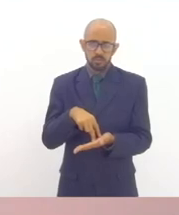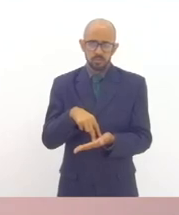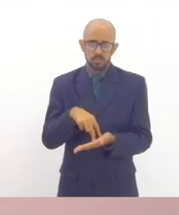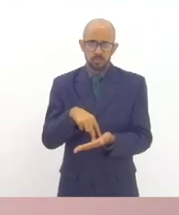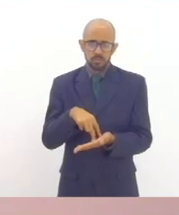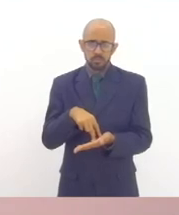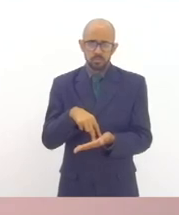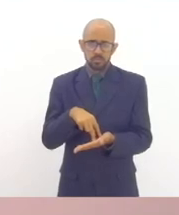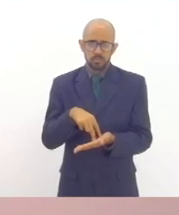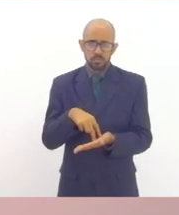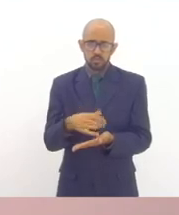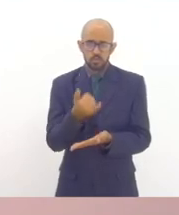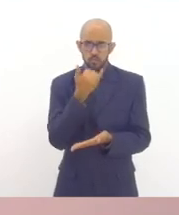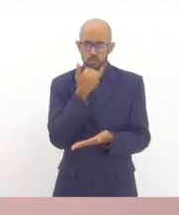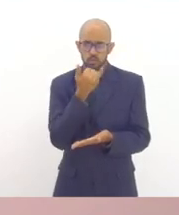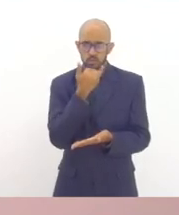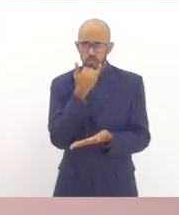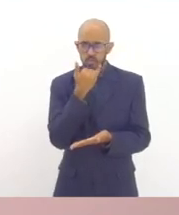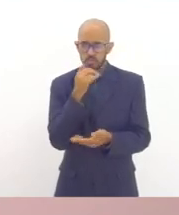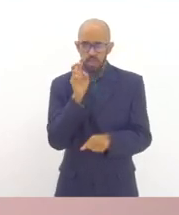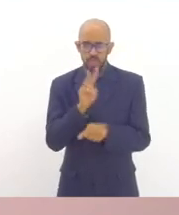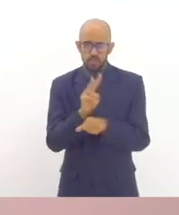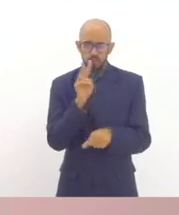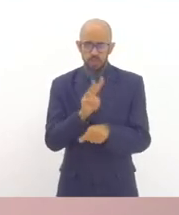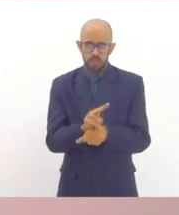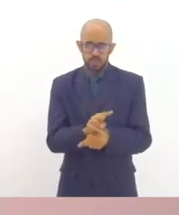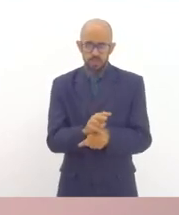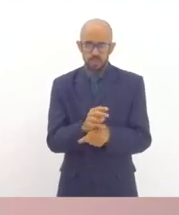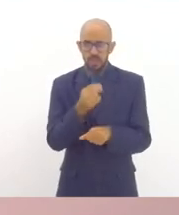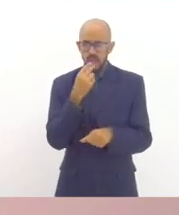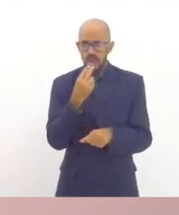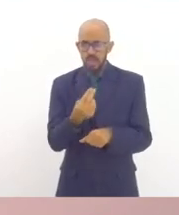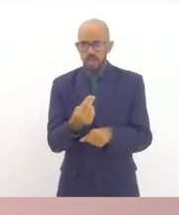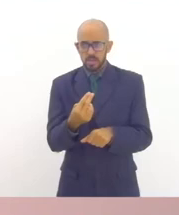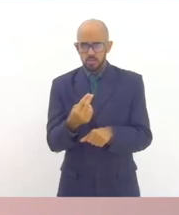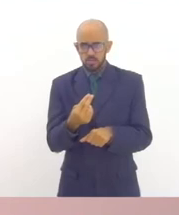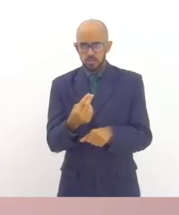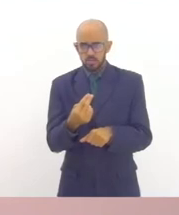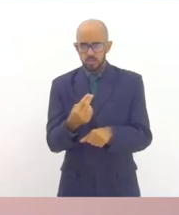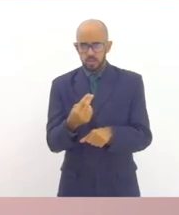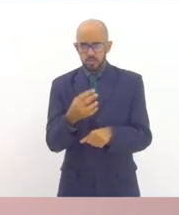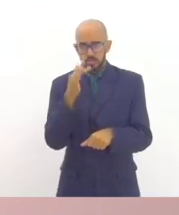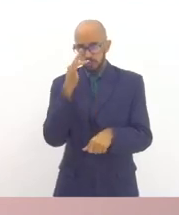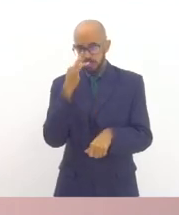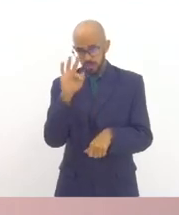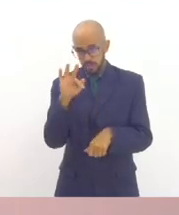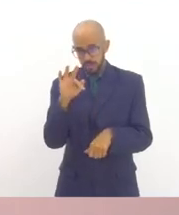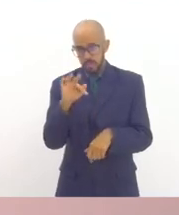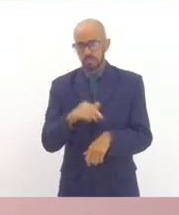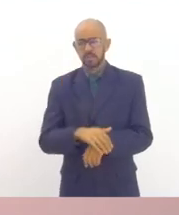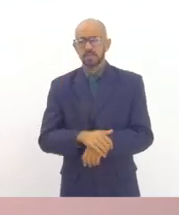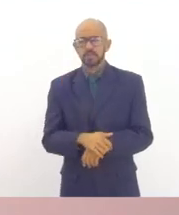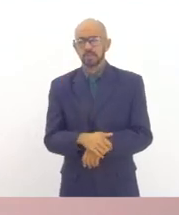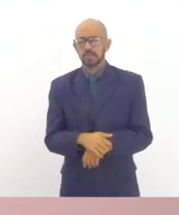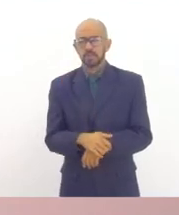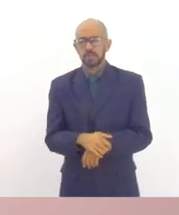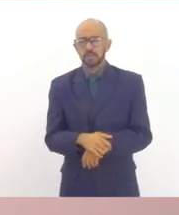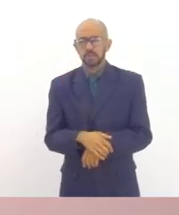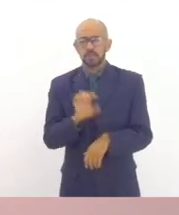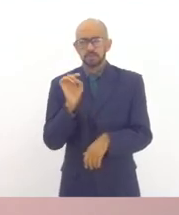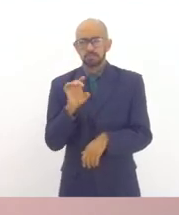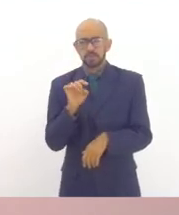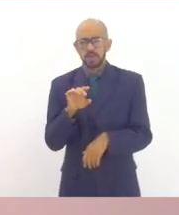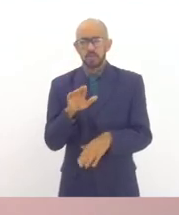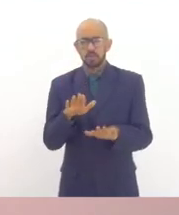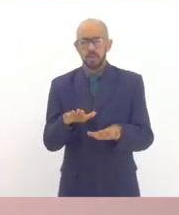me desculpem a defesa da língua estrangeira, da francês especificamente, mas a